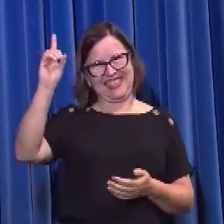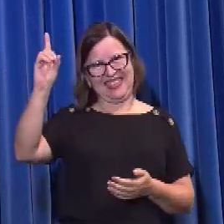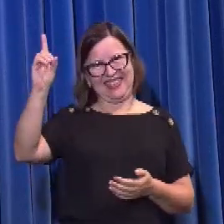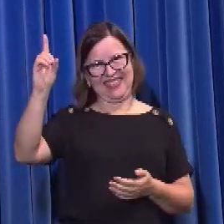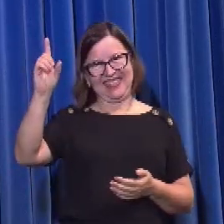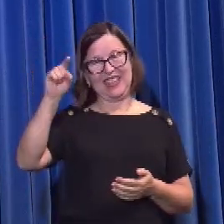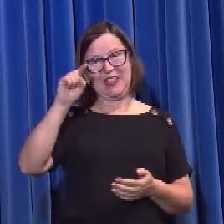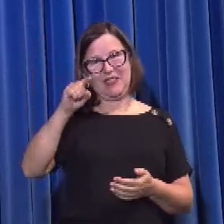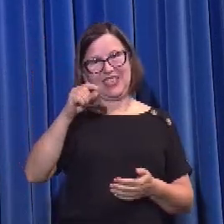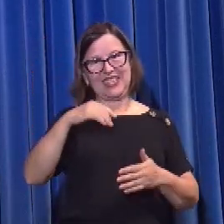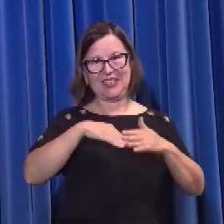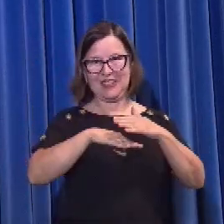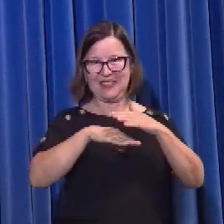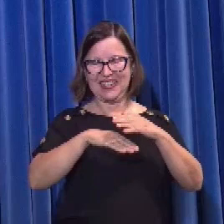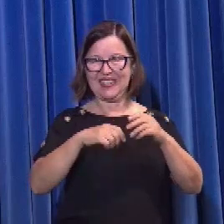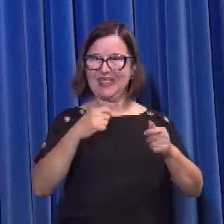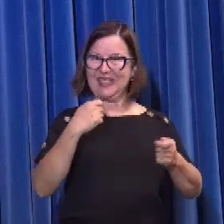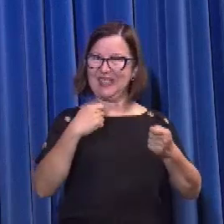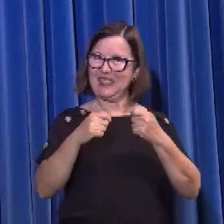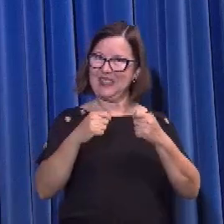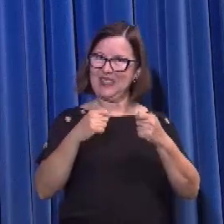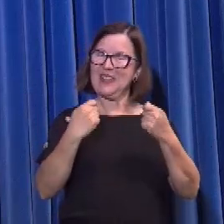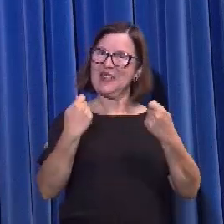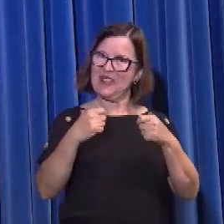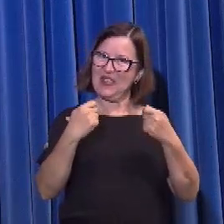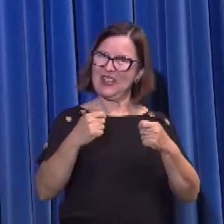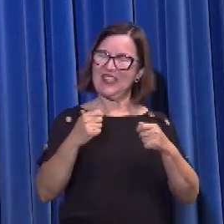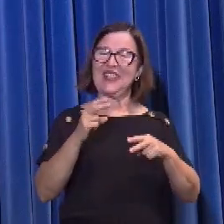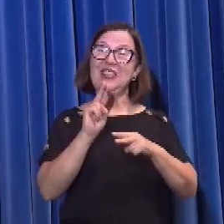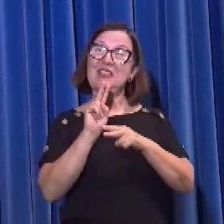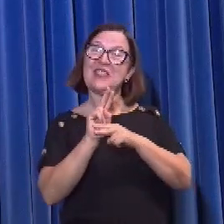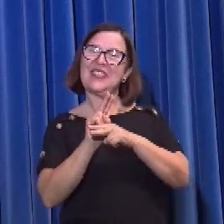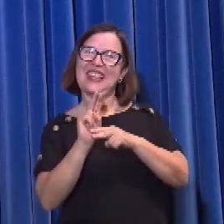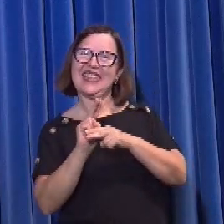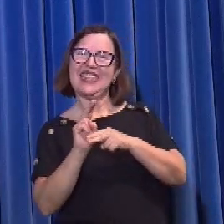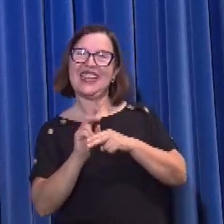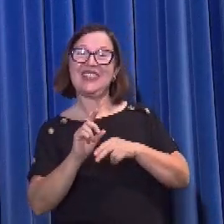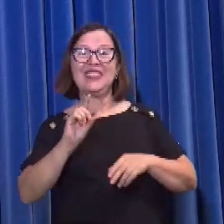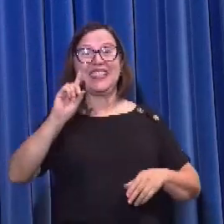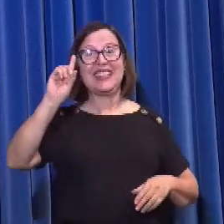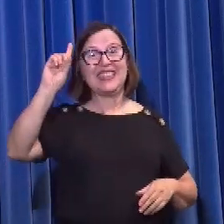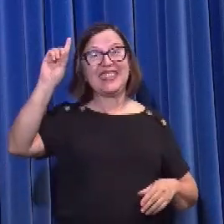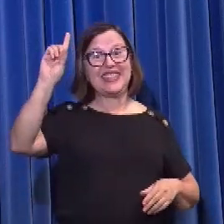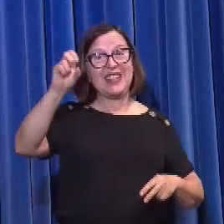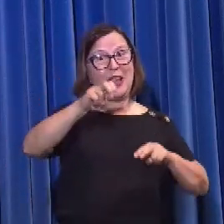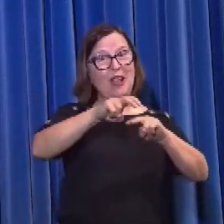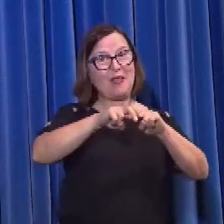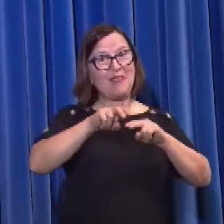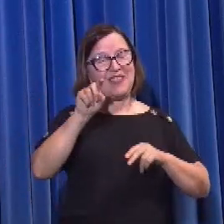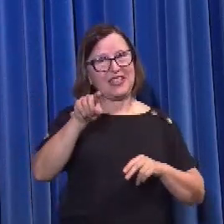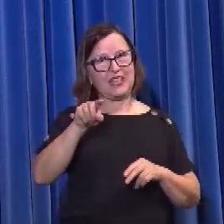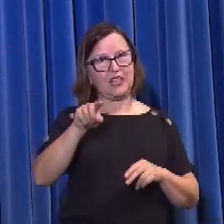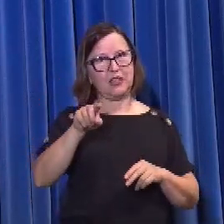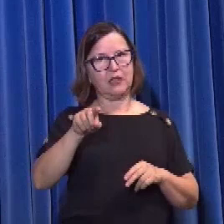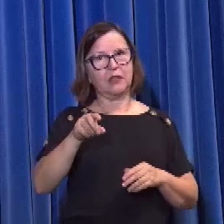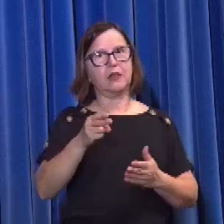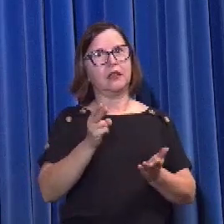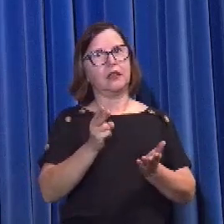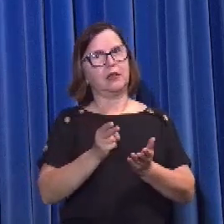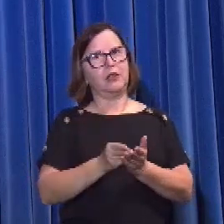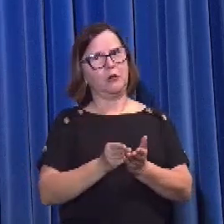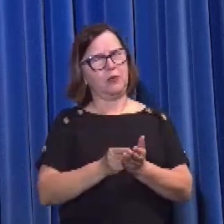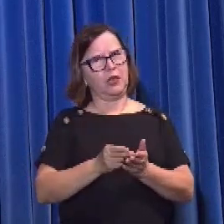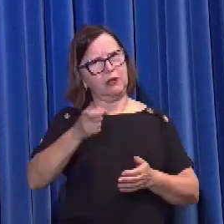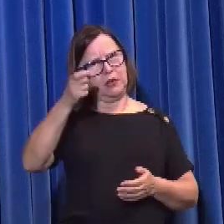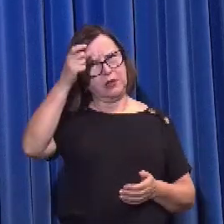está debaixo do controle e do cuidado de Deus sobre você. Até o inimigo, até Satanás não